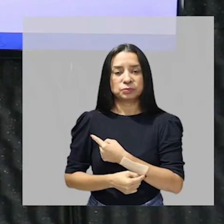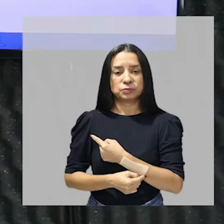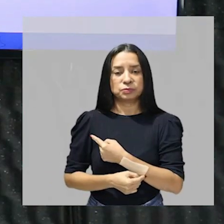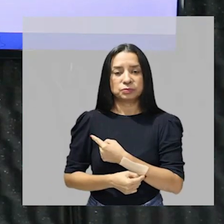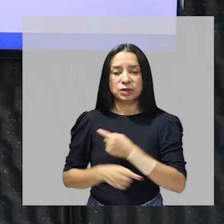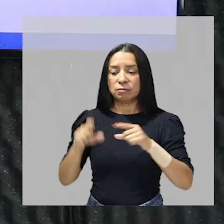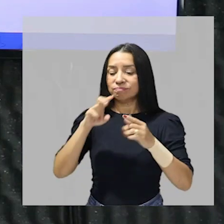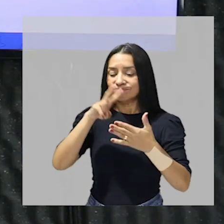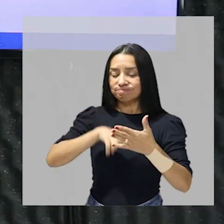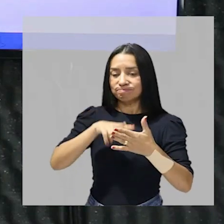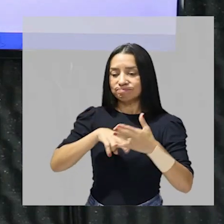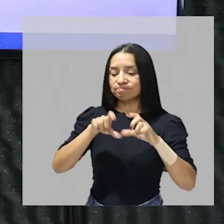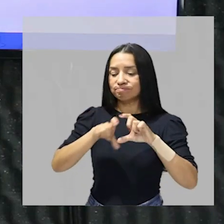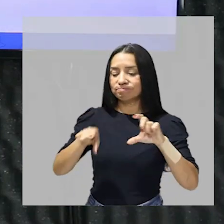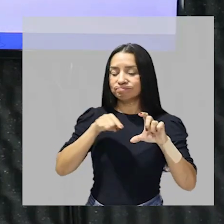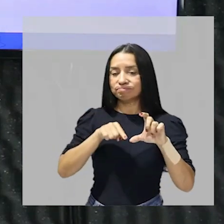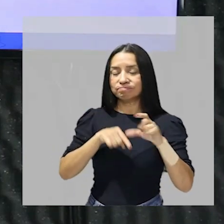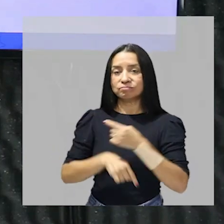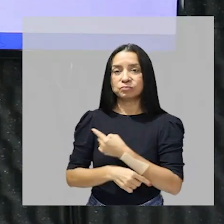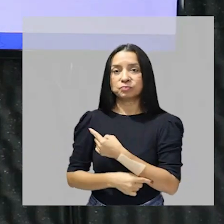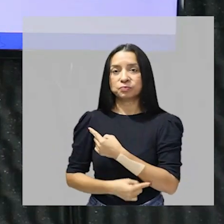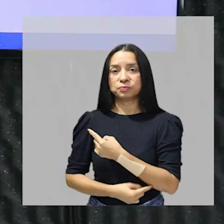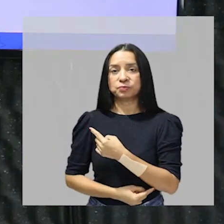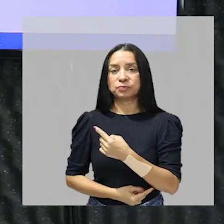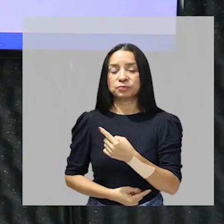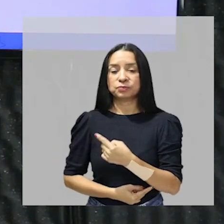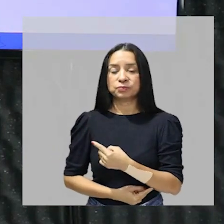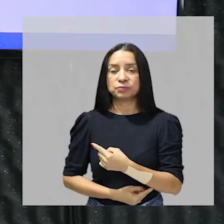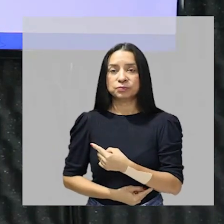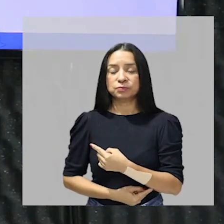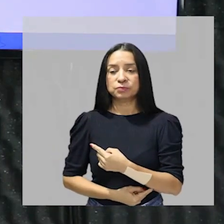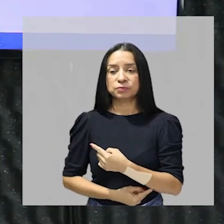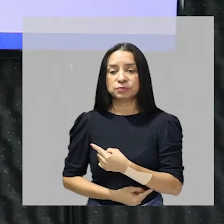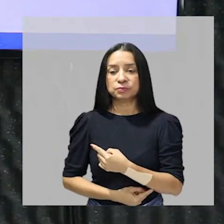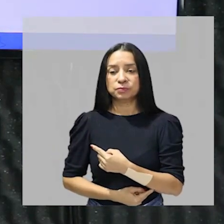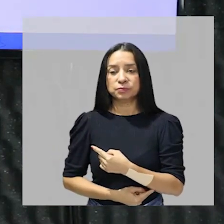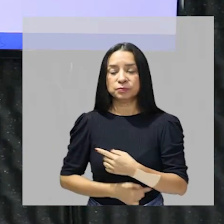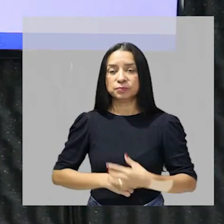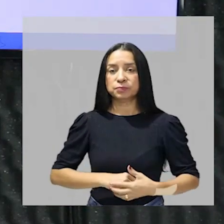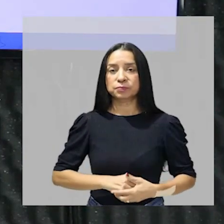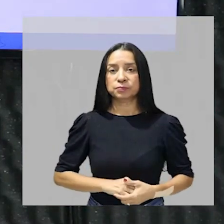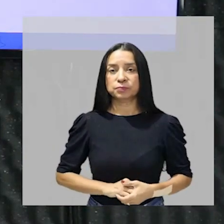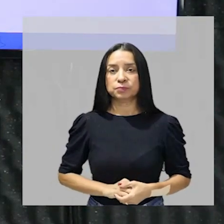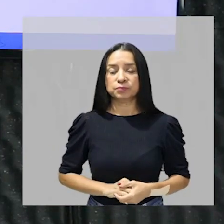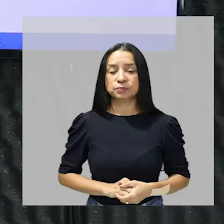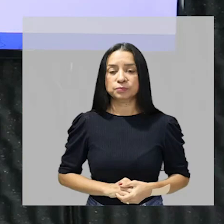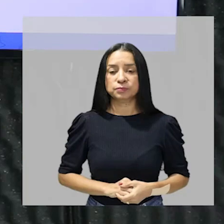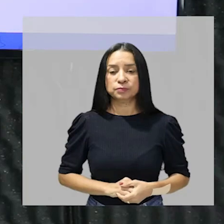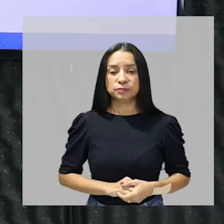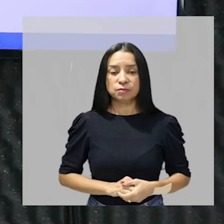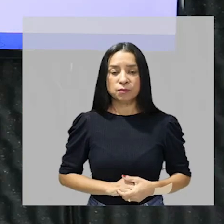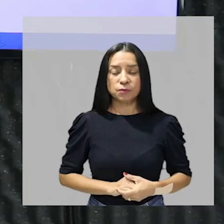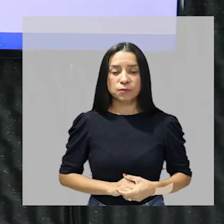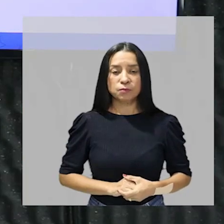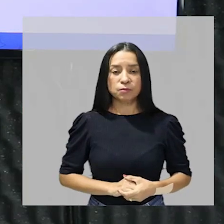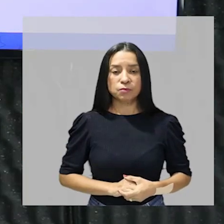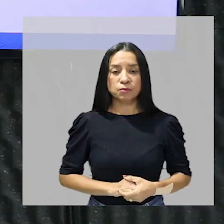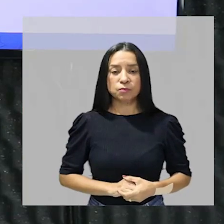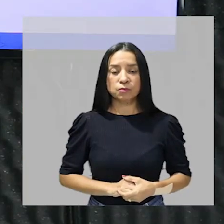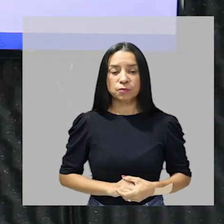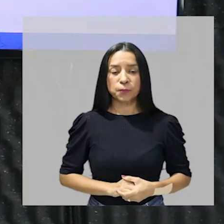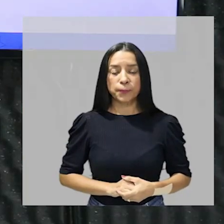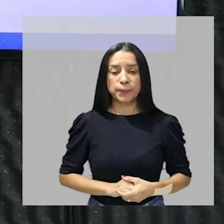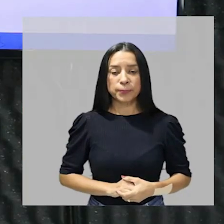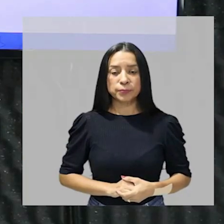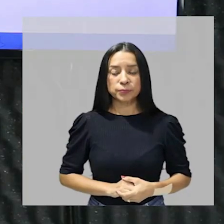do rendimento, à aquisição e à manutenção da condição física individual. Geralmente são